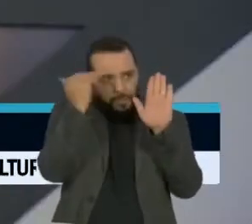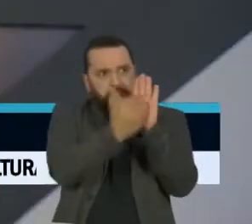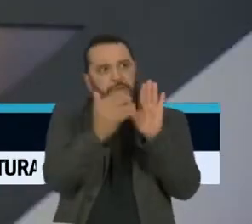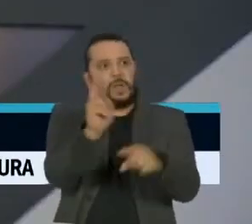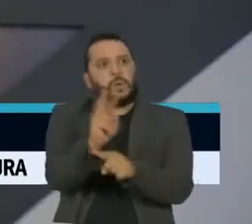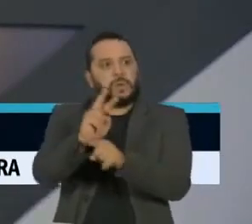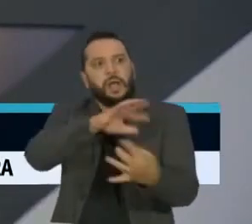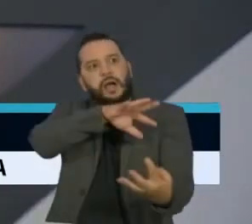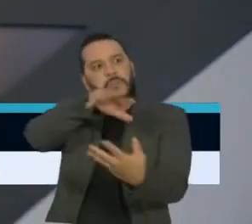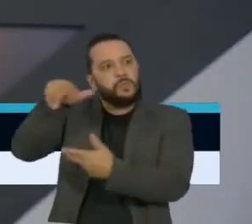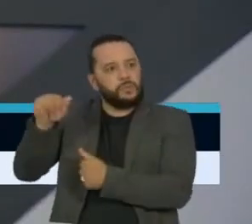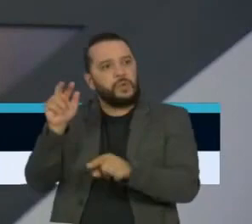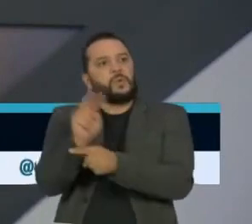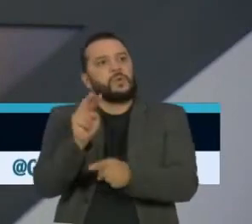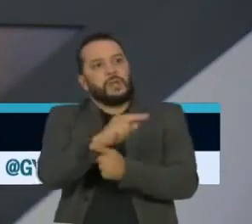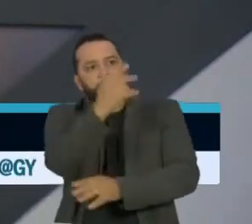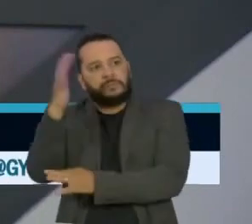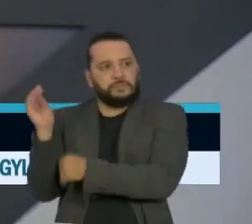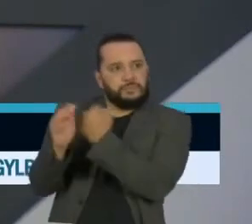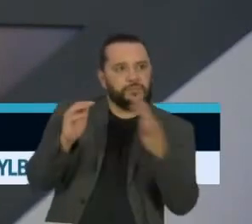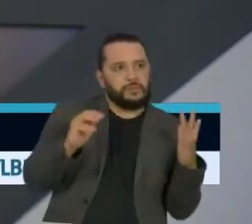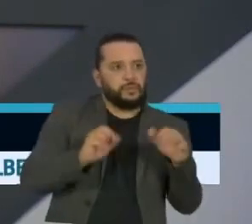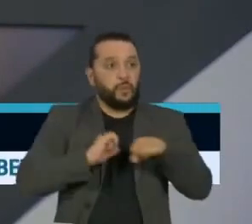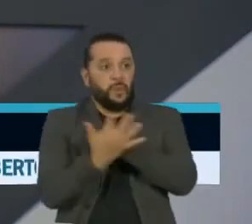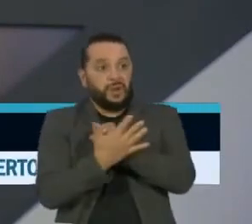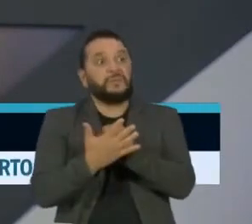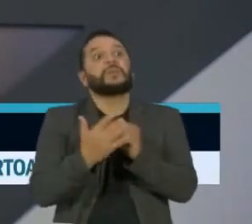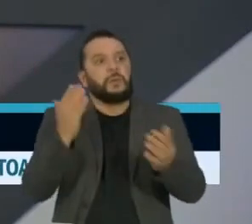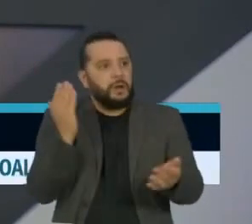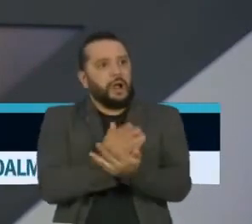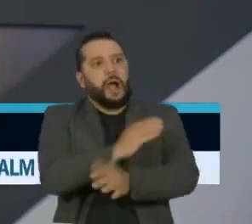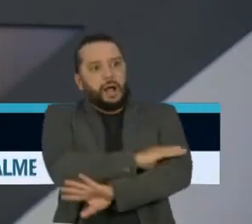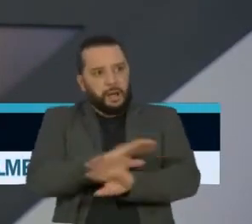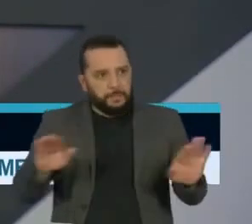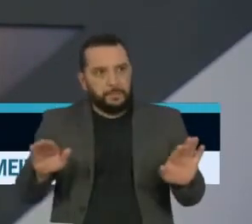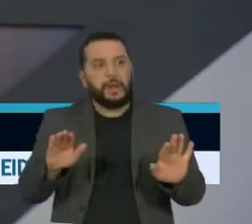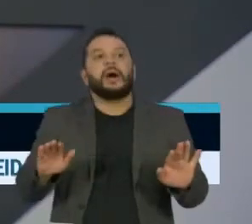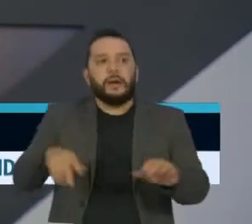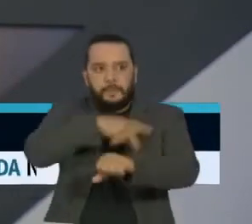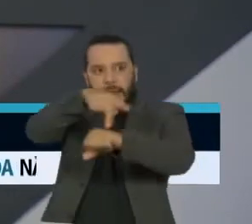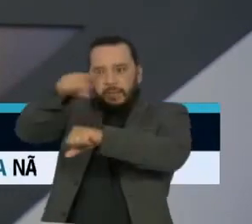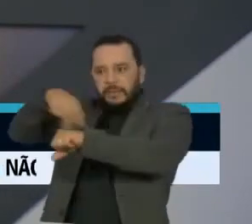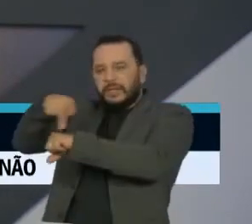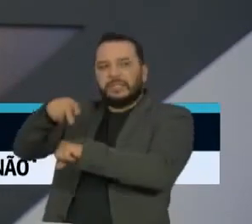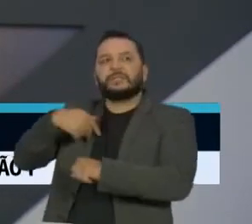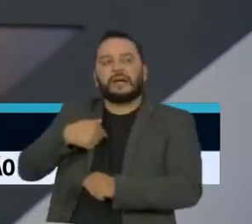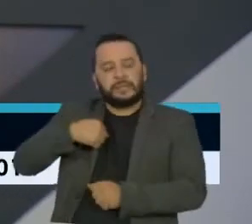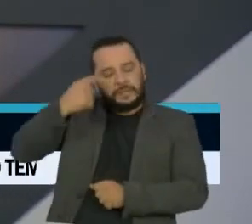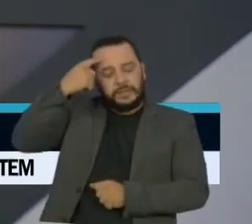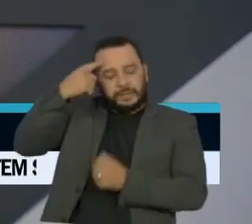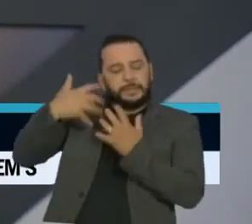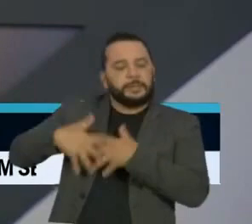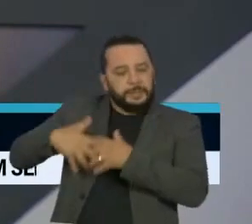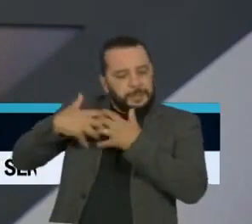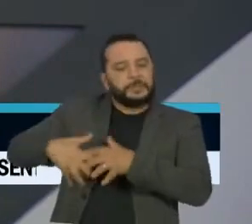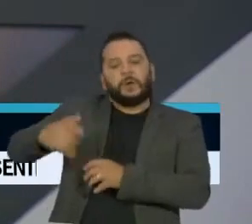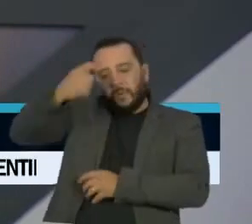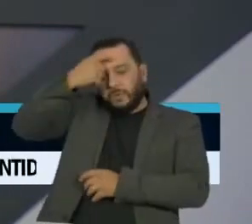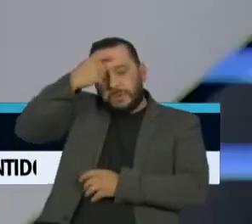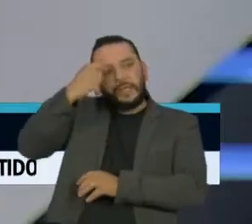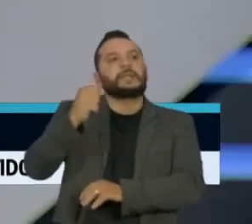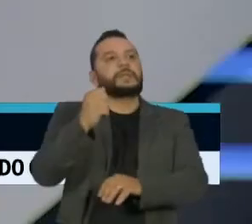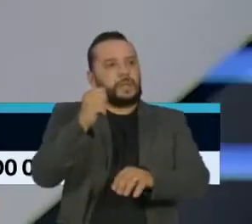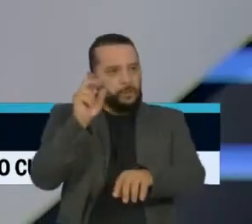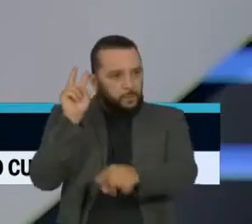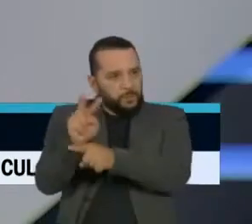questões momentâneas de pandemia, acho que as nações debruçarão mais sobre esse tema, não é? E acho que não há mais espaço sobre